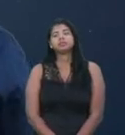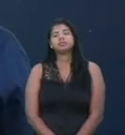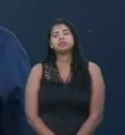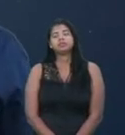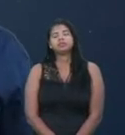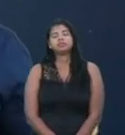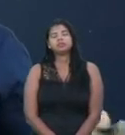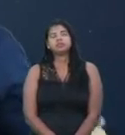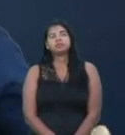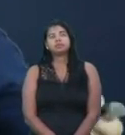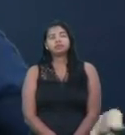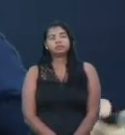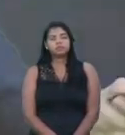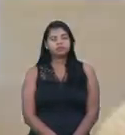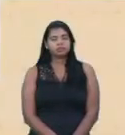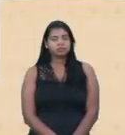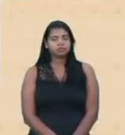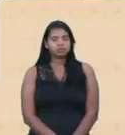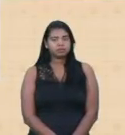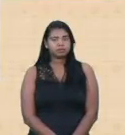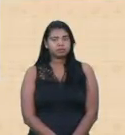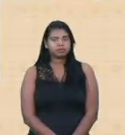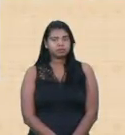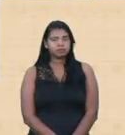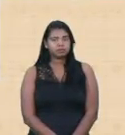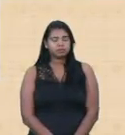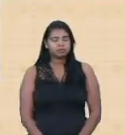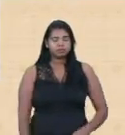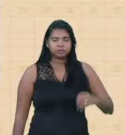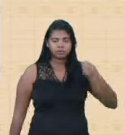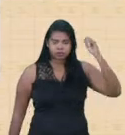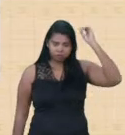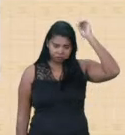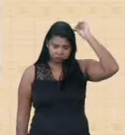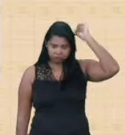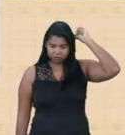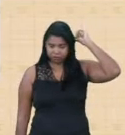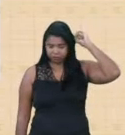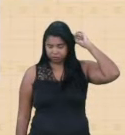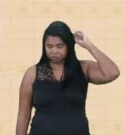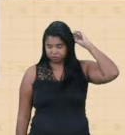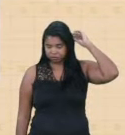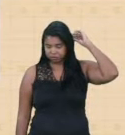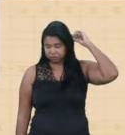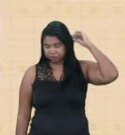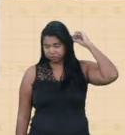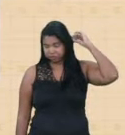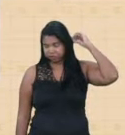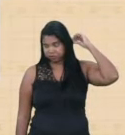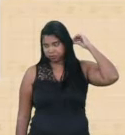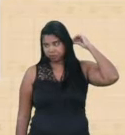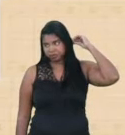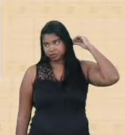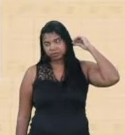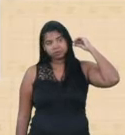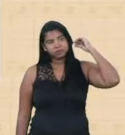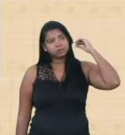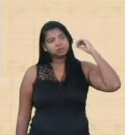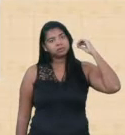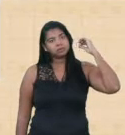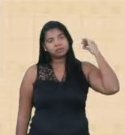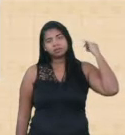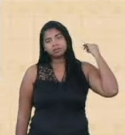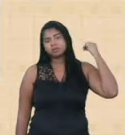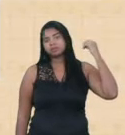propriedade do campo magnético, gerando o quê? As auroras boreais. Uma outra propriedade muito importante dos ímãs é a inseparabilidade dos polos